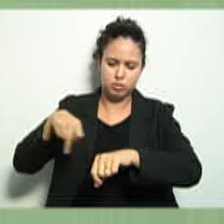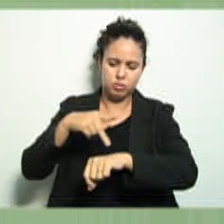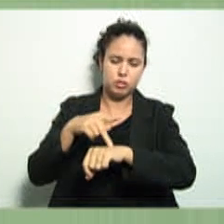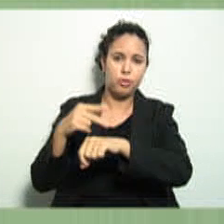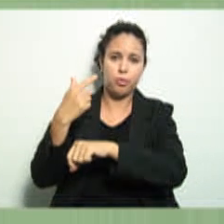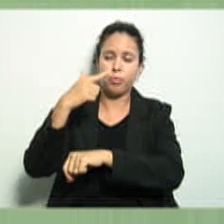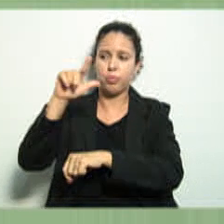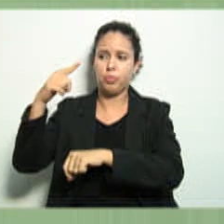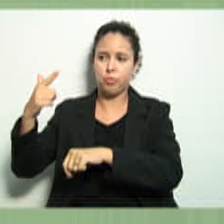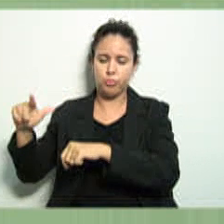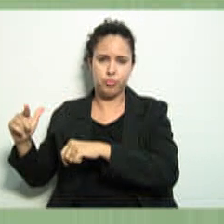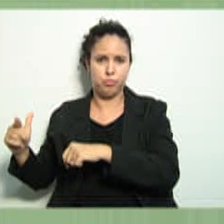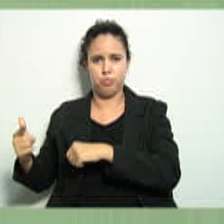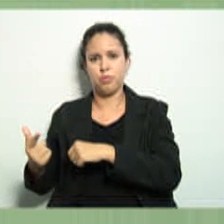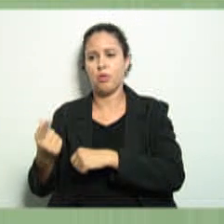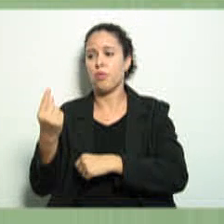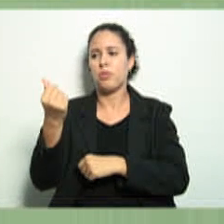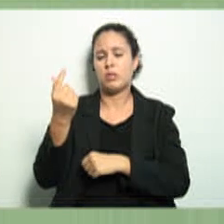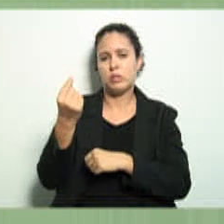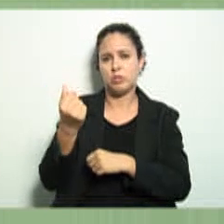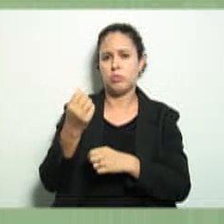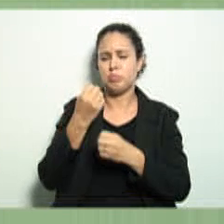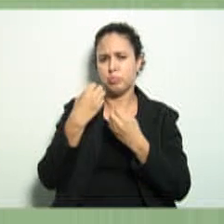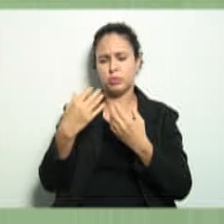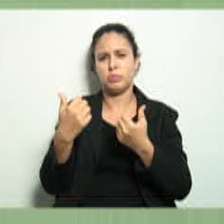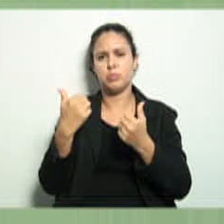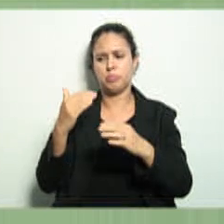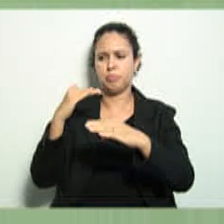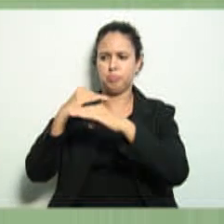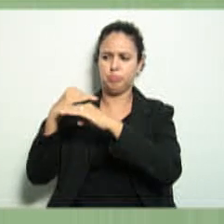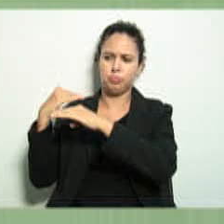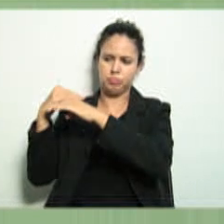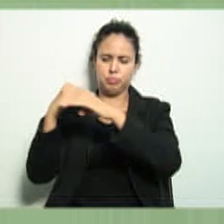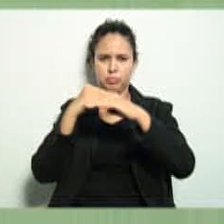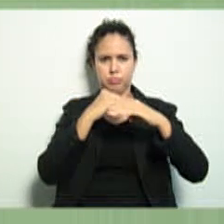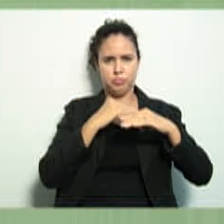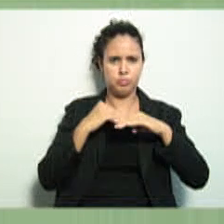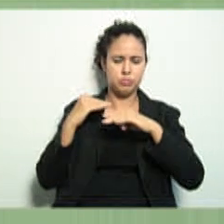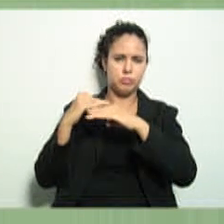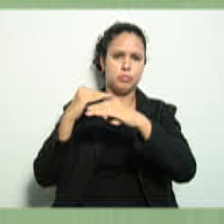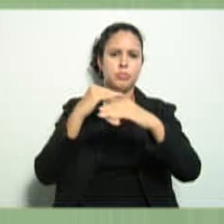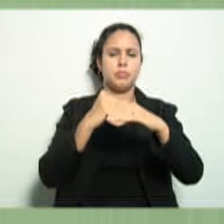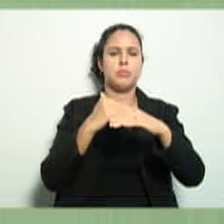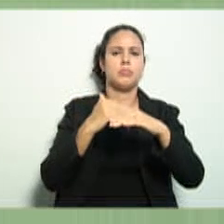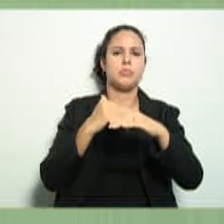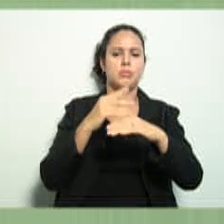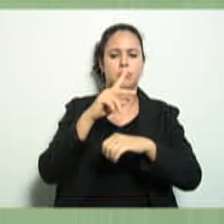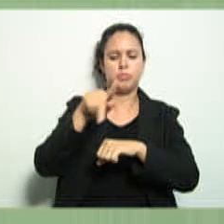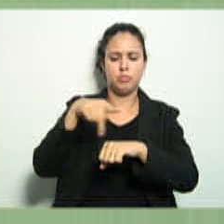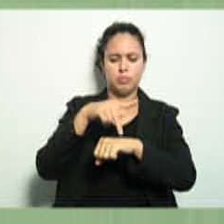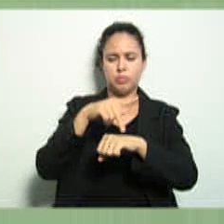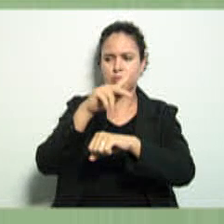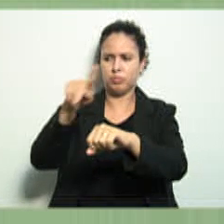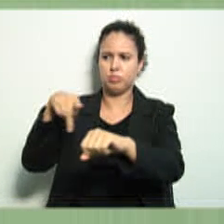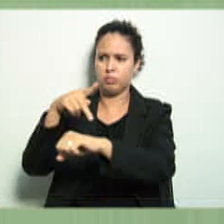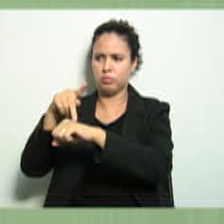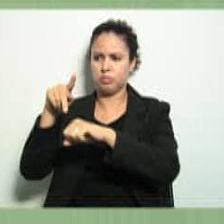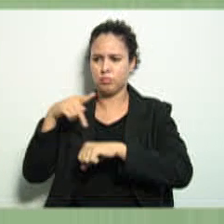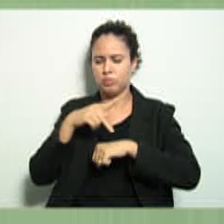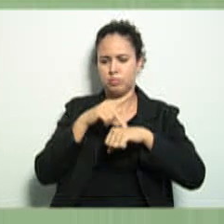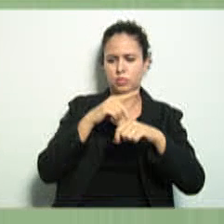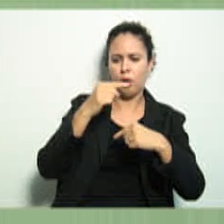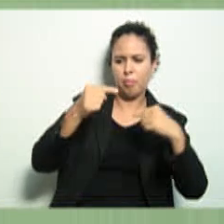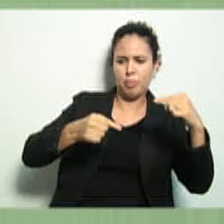preço competitivo, que nós possamos competir com outras potências mundiais na produção de um determinado produto